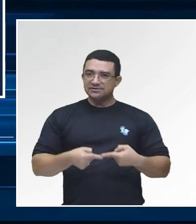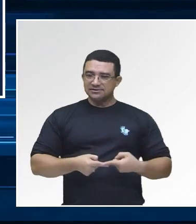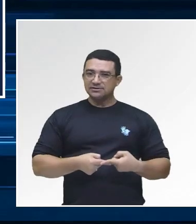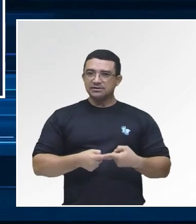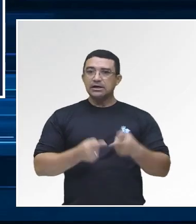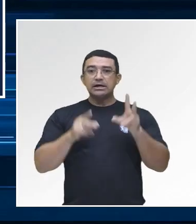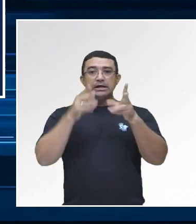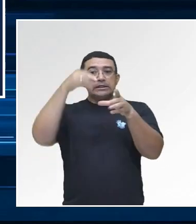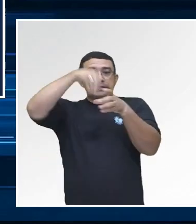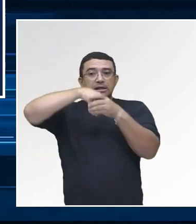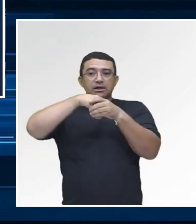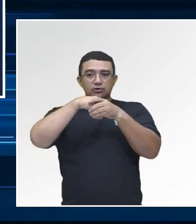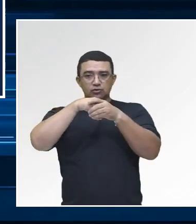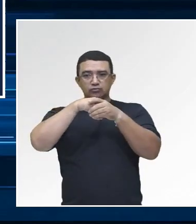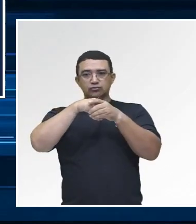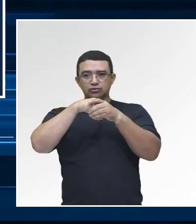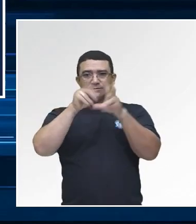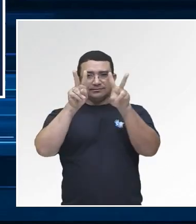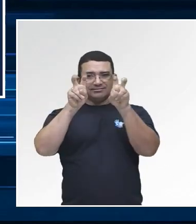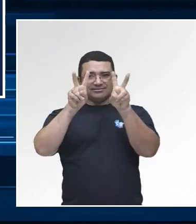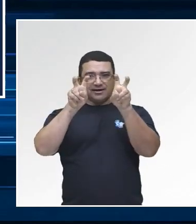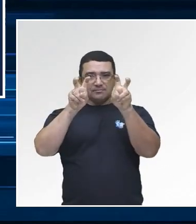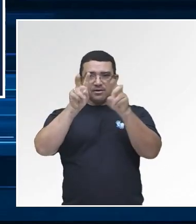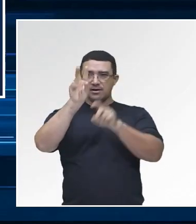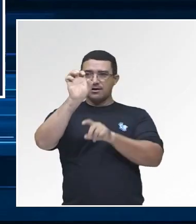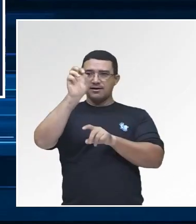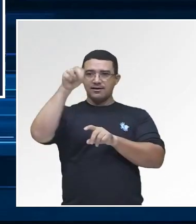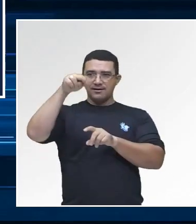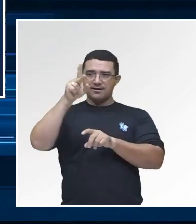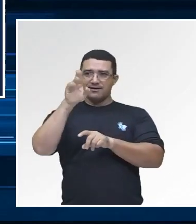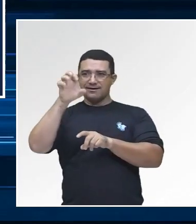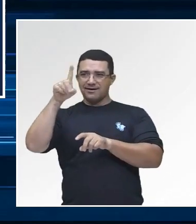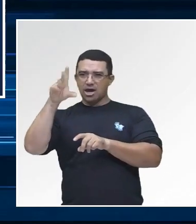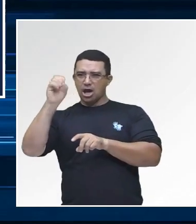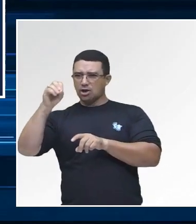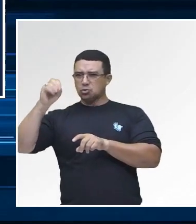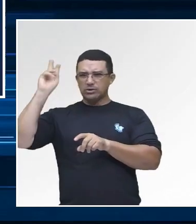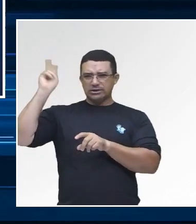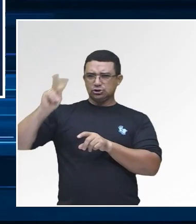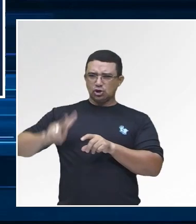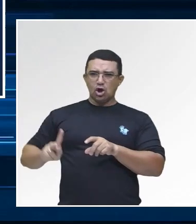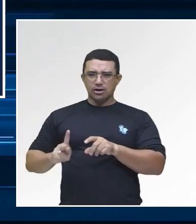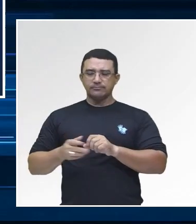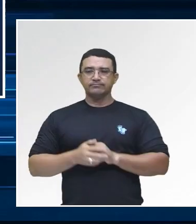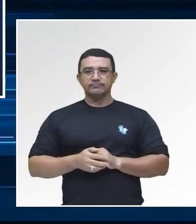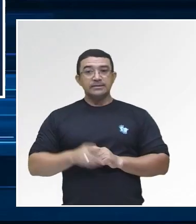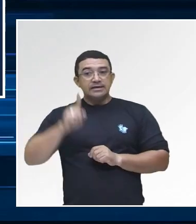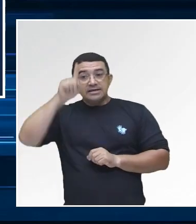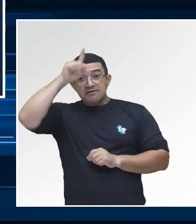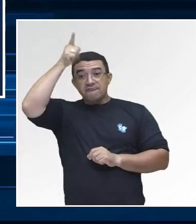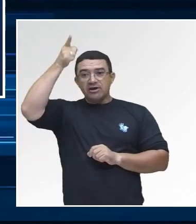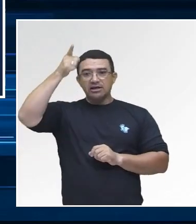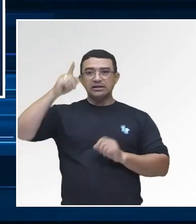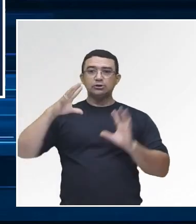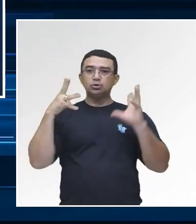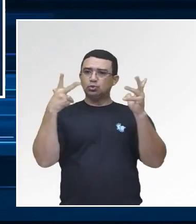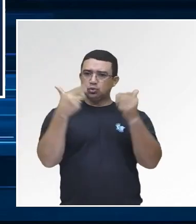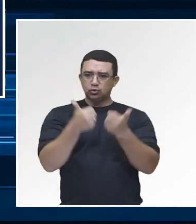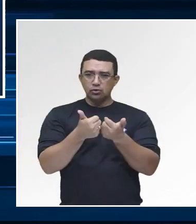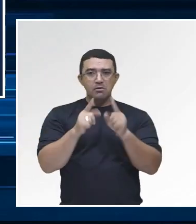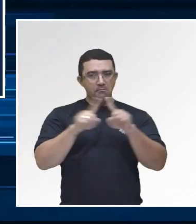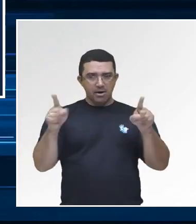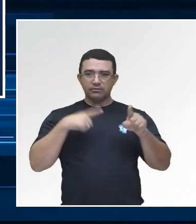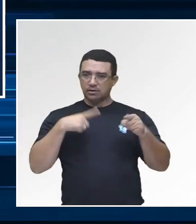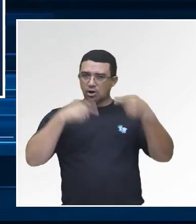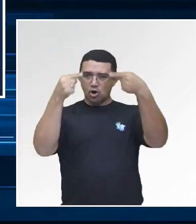da história. Ele vai inventar toda uma situação, mas que tenha coerência